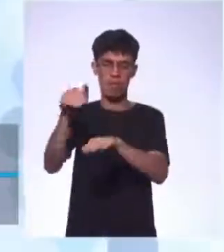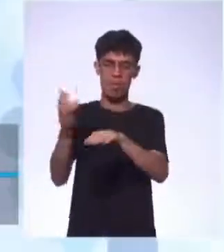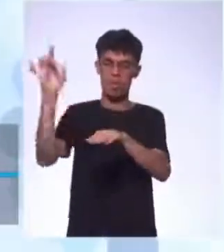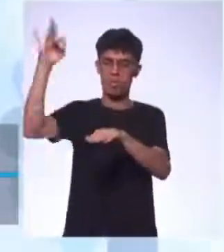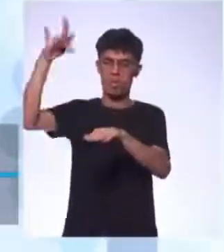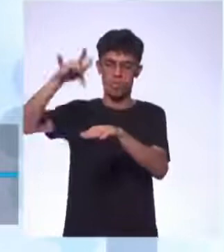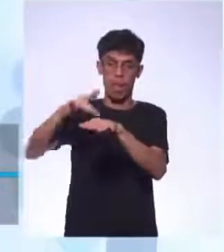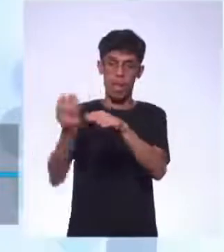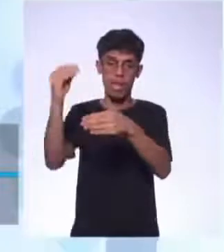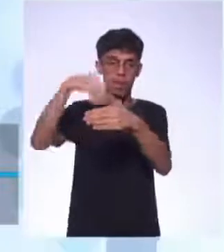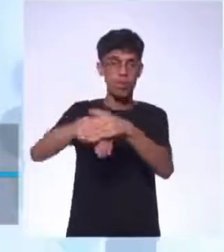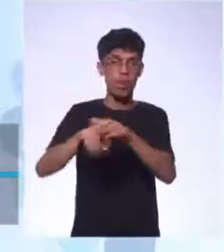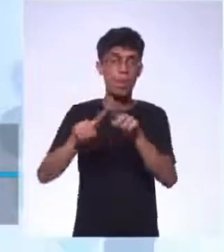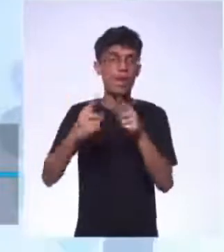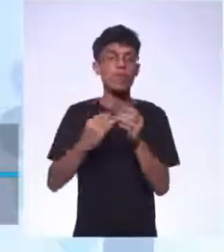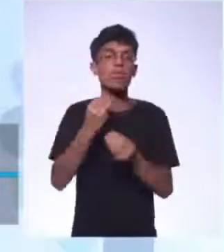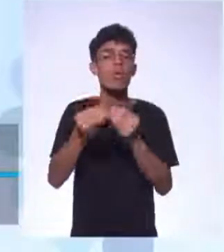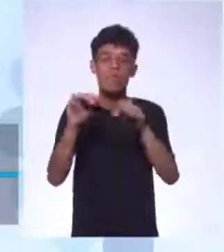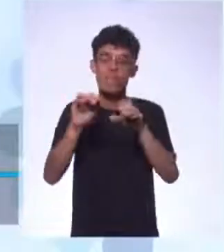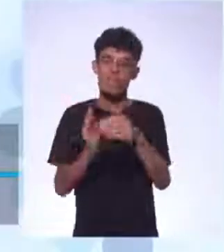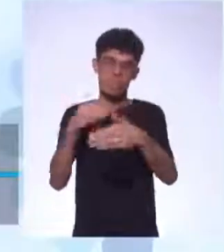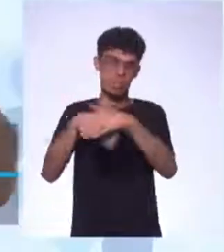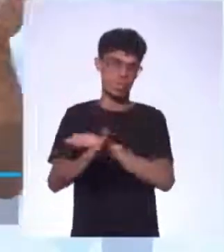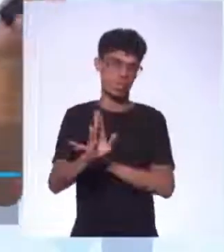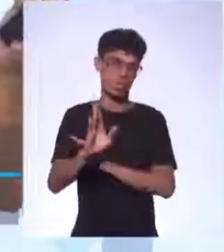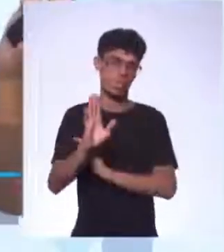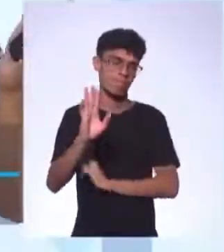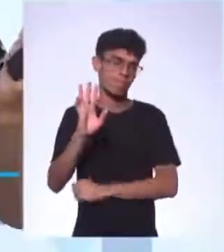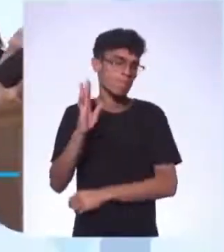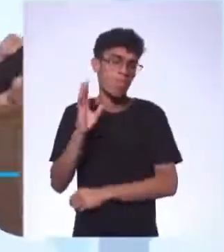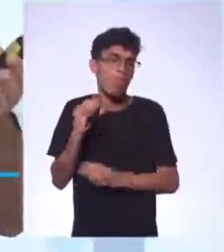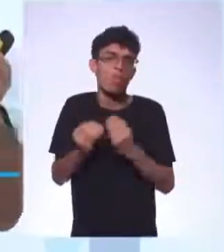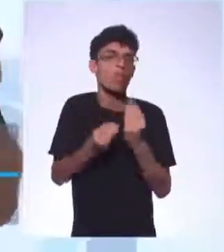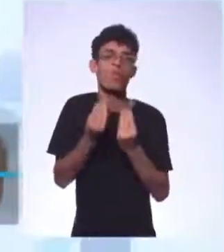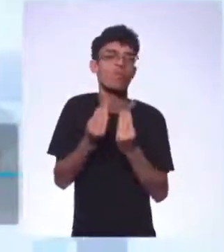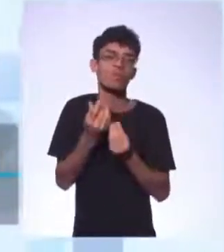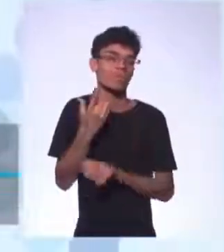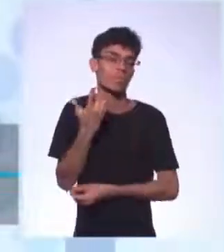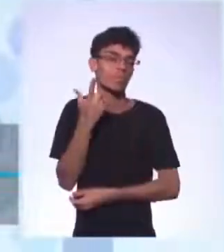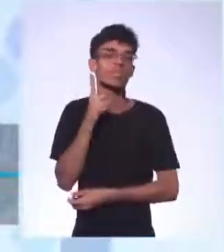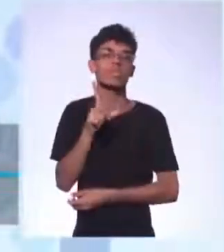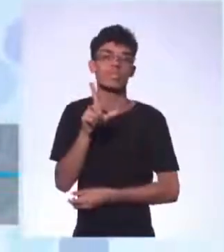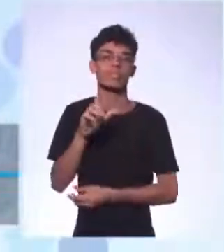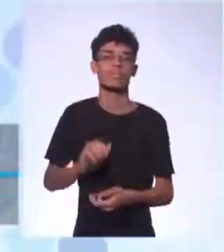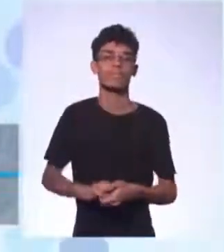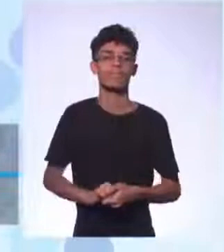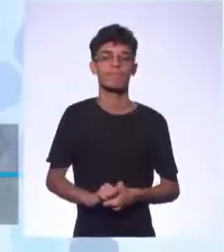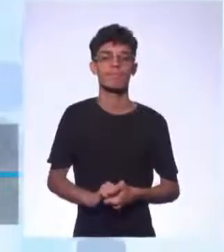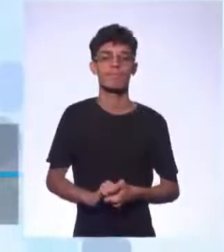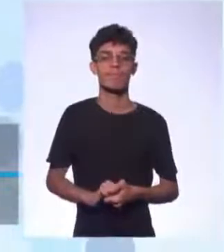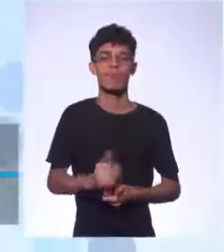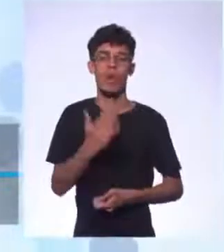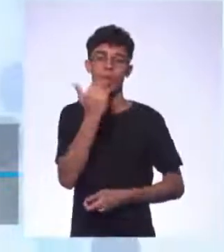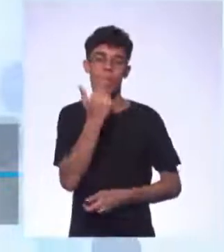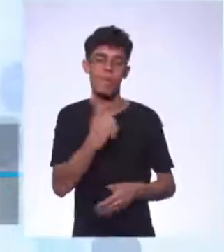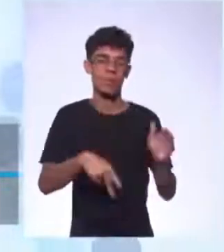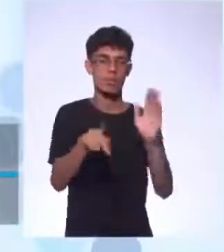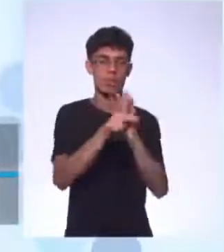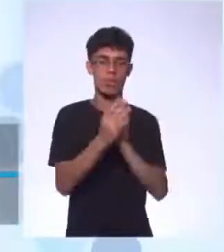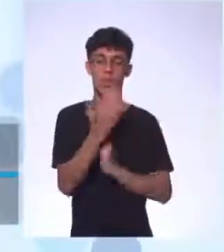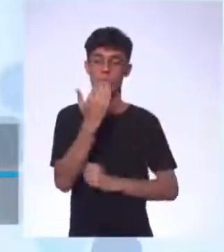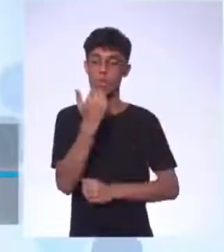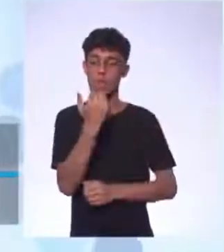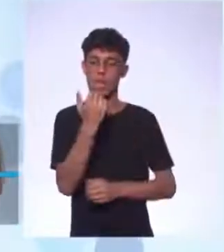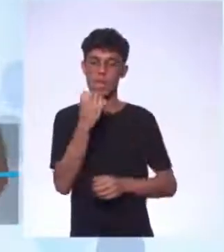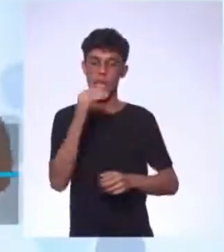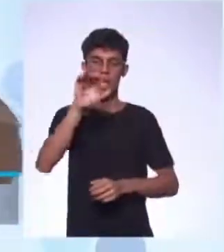funciona o efeito estufa, né? A estufa para cultivo de alimentos, então tem lá, durante o dia ela vai armazenar o